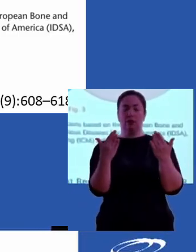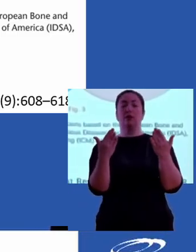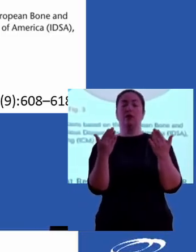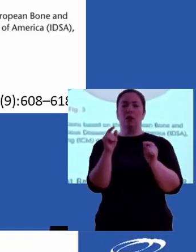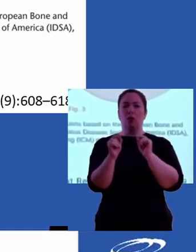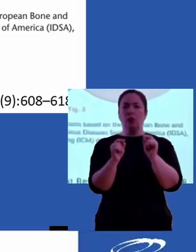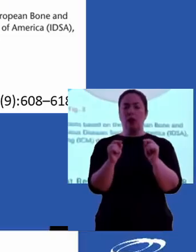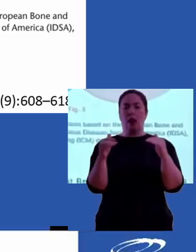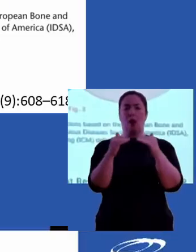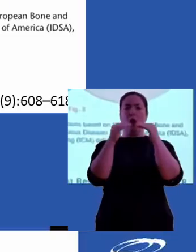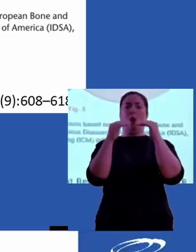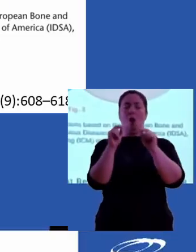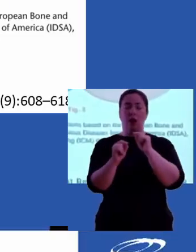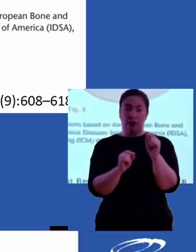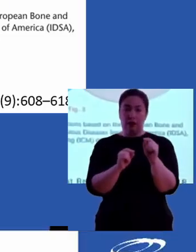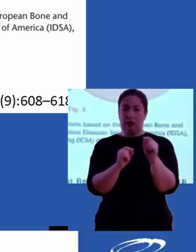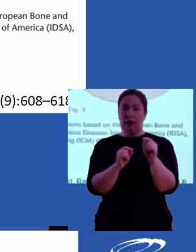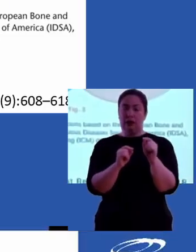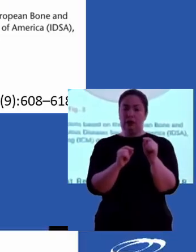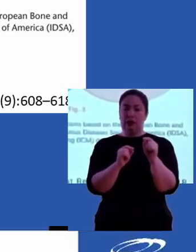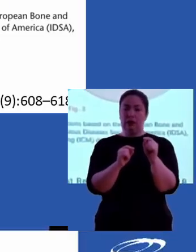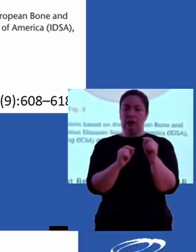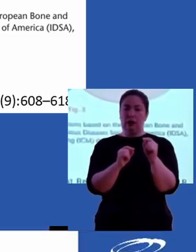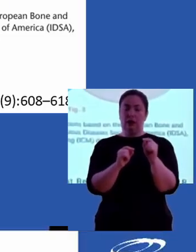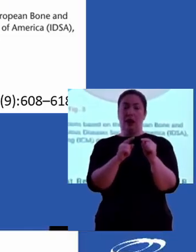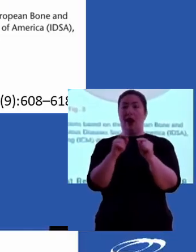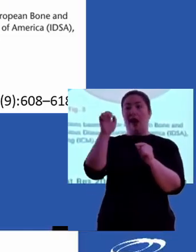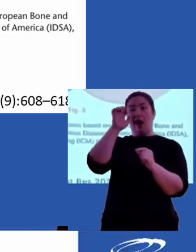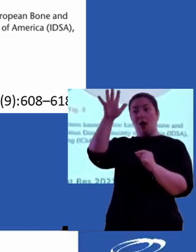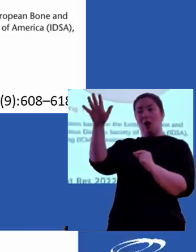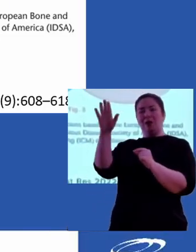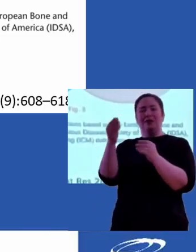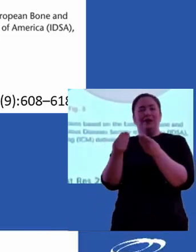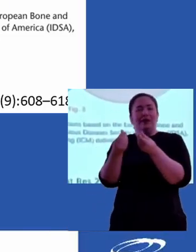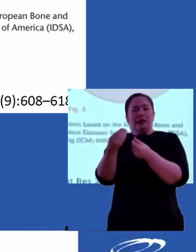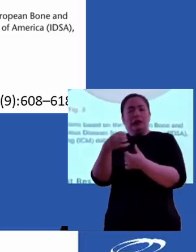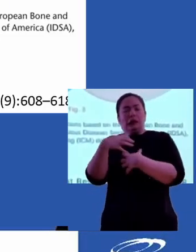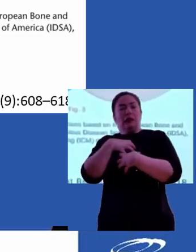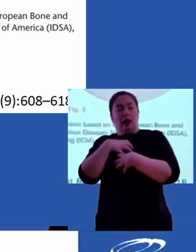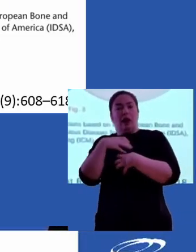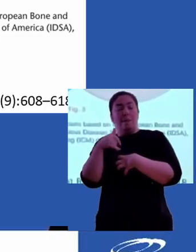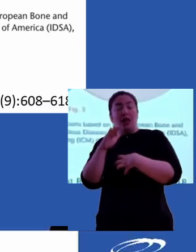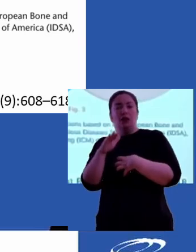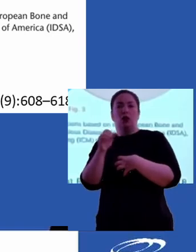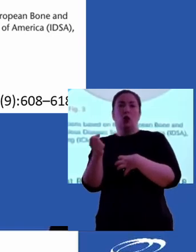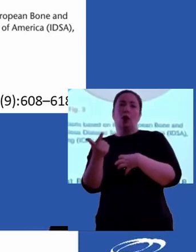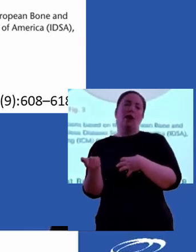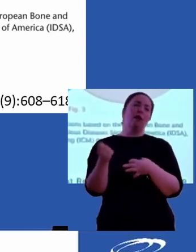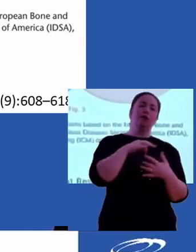que o critério da Sociedade Europeia ele é mais sensível do que o do Consenso Internacional. Isso é uma coisa que a gente